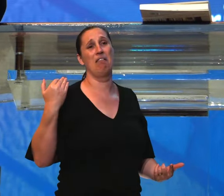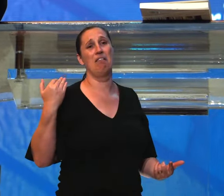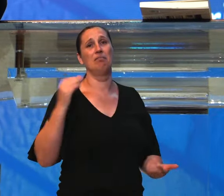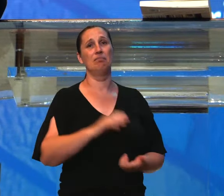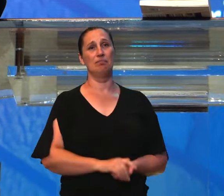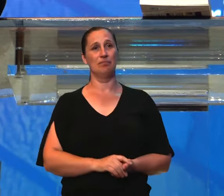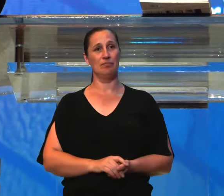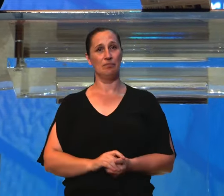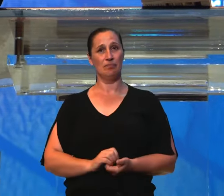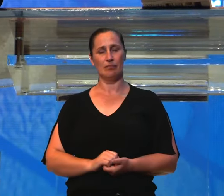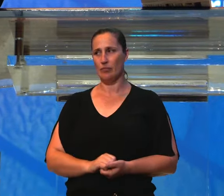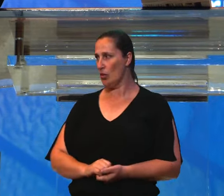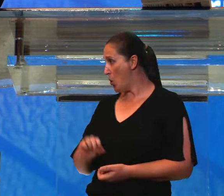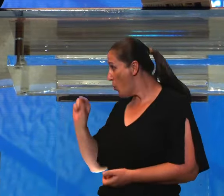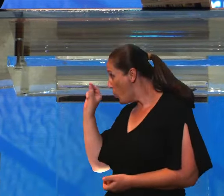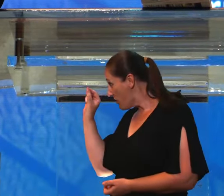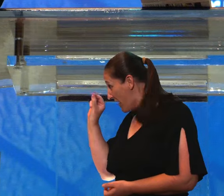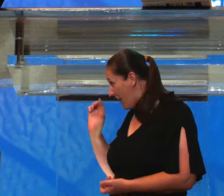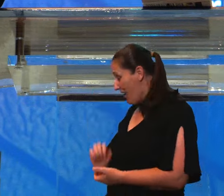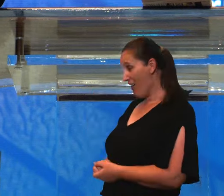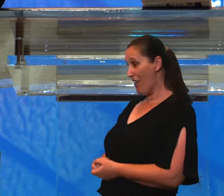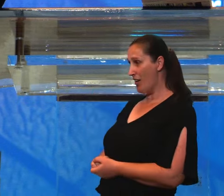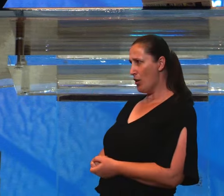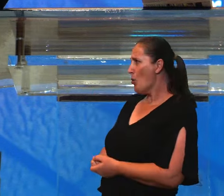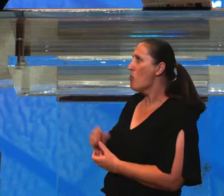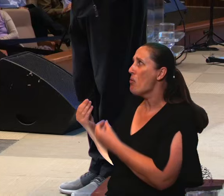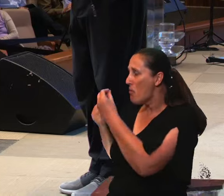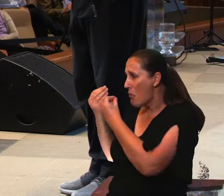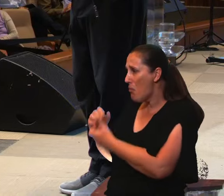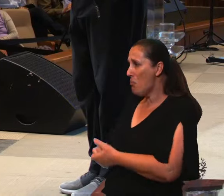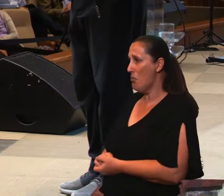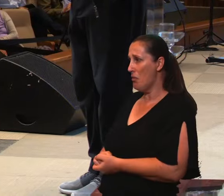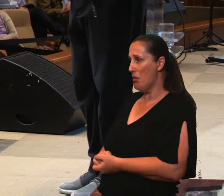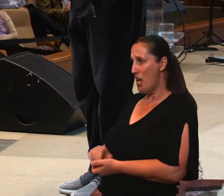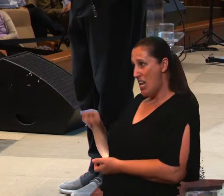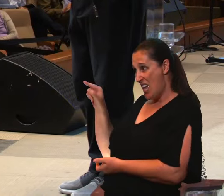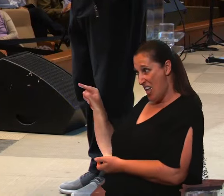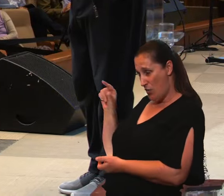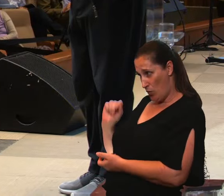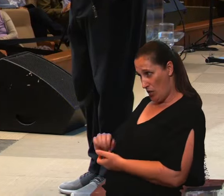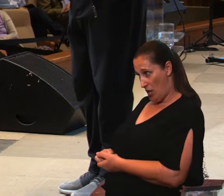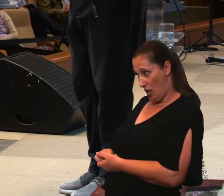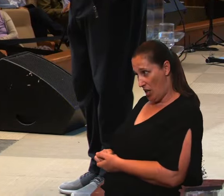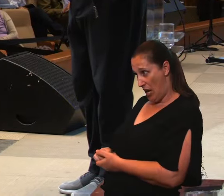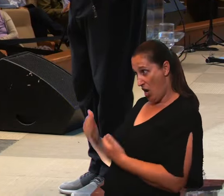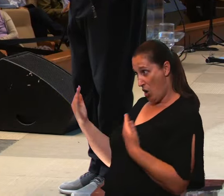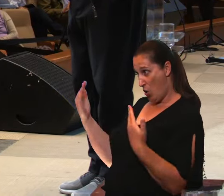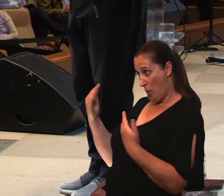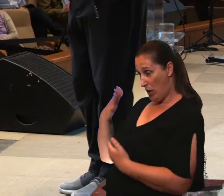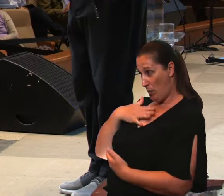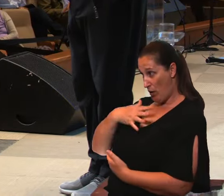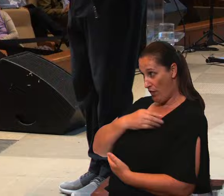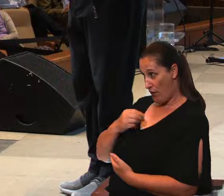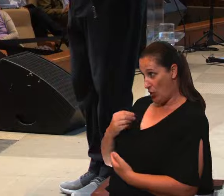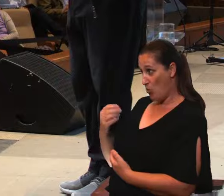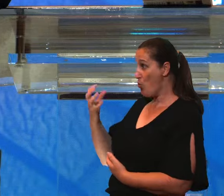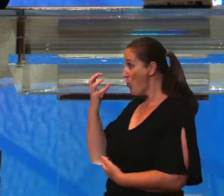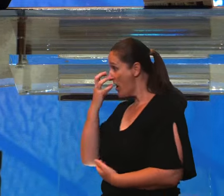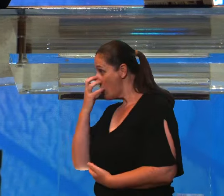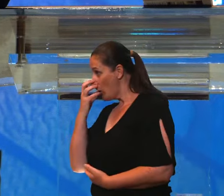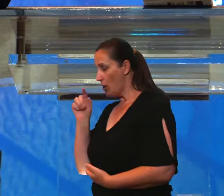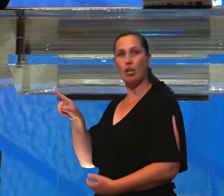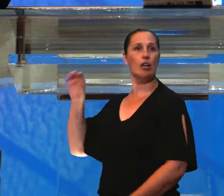hã quê Como assim esse cara tá comparando meu filho com o cão dele eu